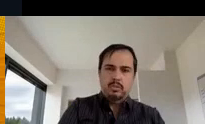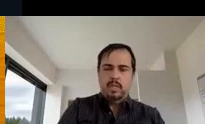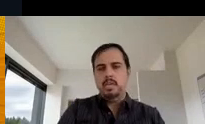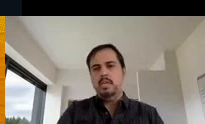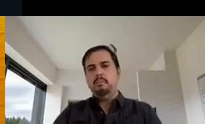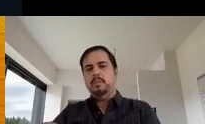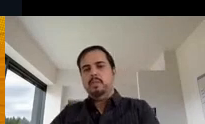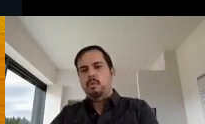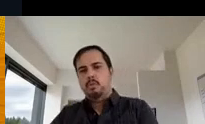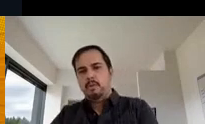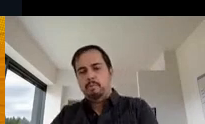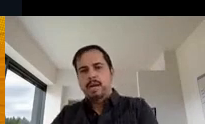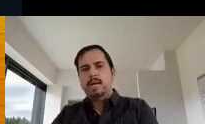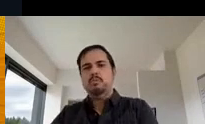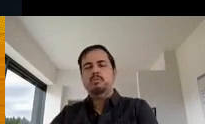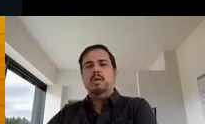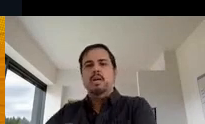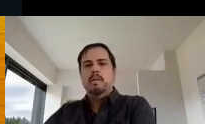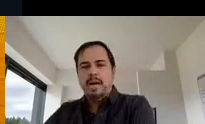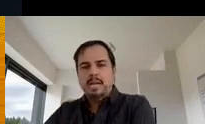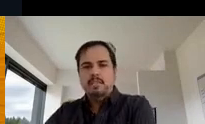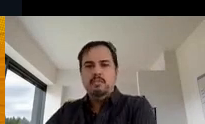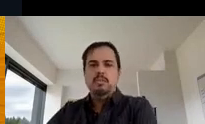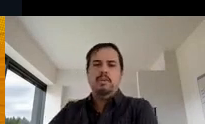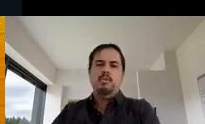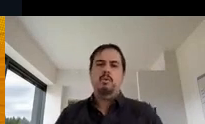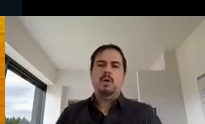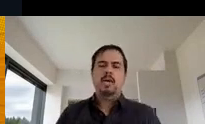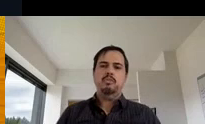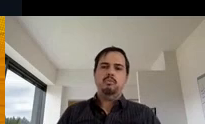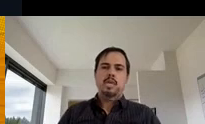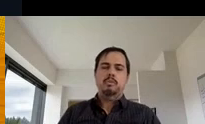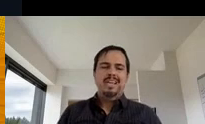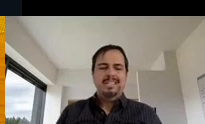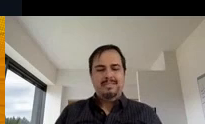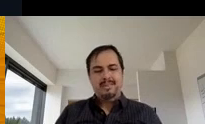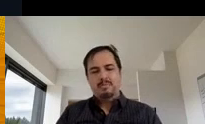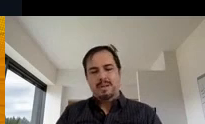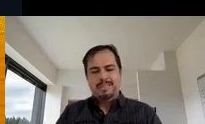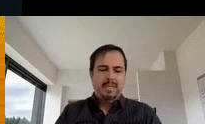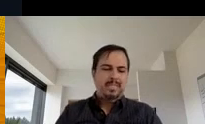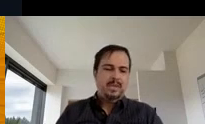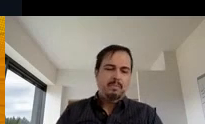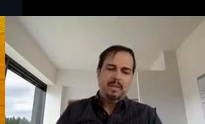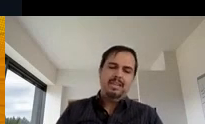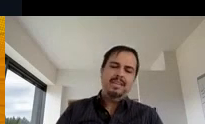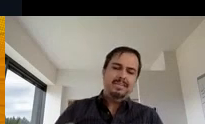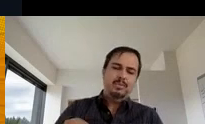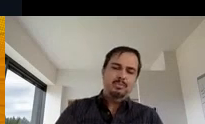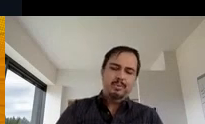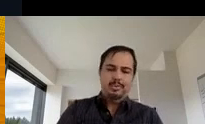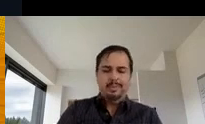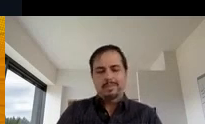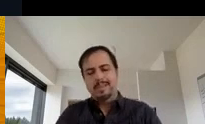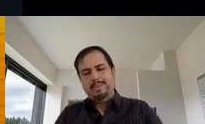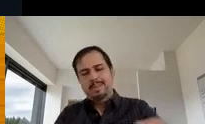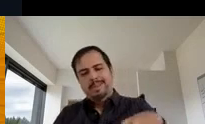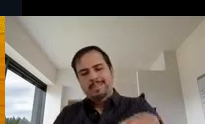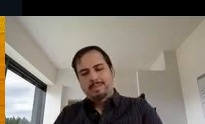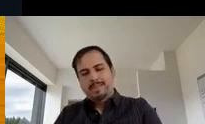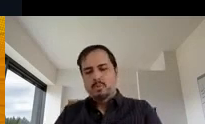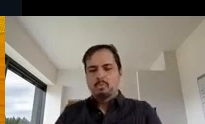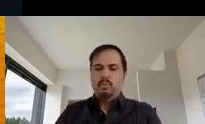atitude, você cobra senso de equipe, você cobra prazo, mais você vai cobrar o resultado. Você não vai cobrar se preencheu a planilha,